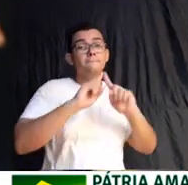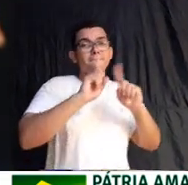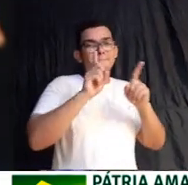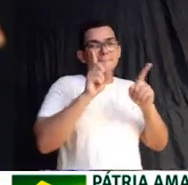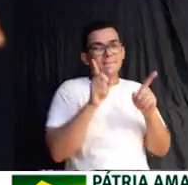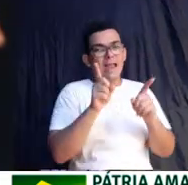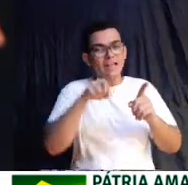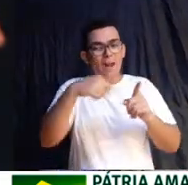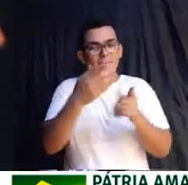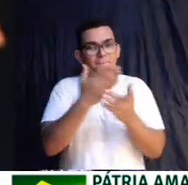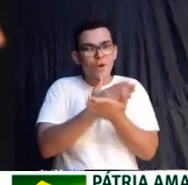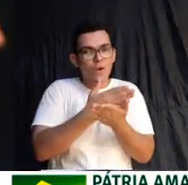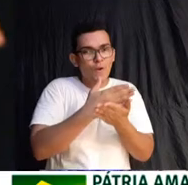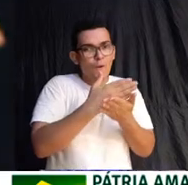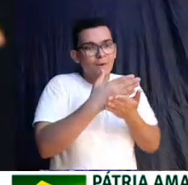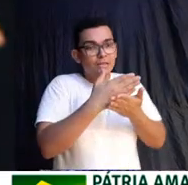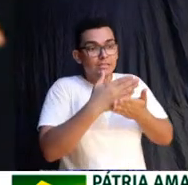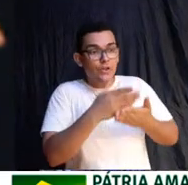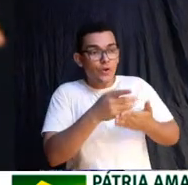Olha que bem na hora.